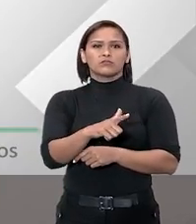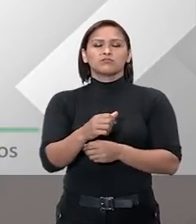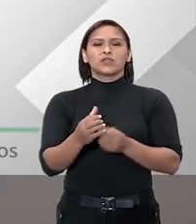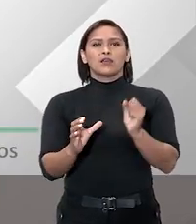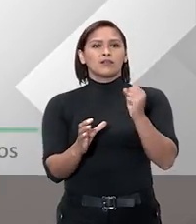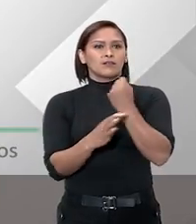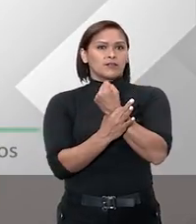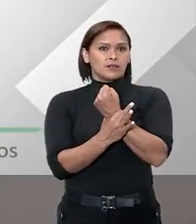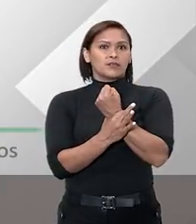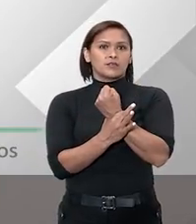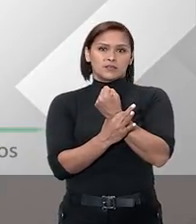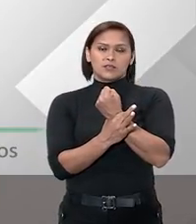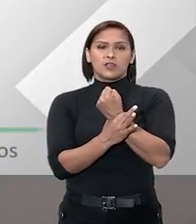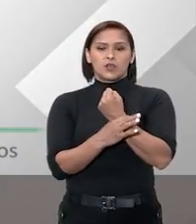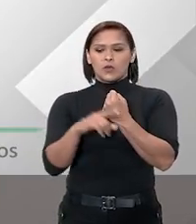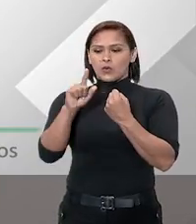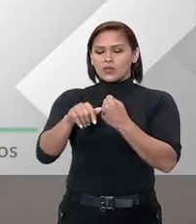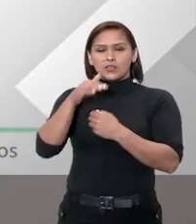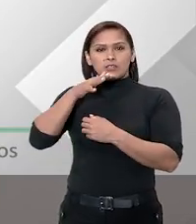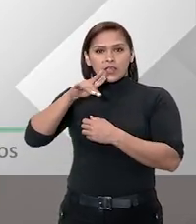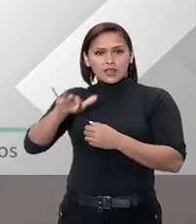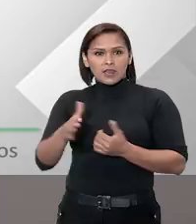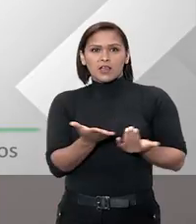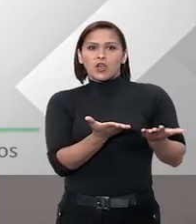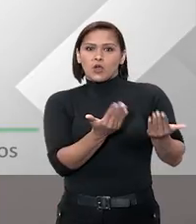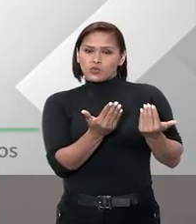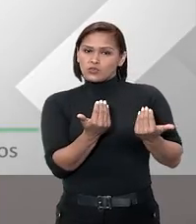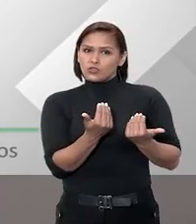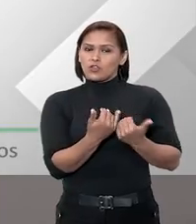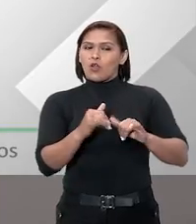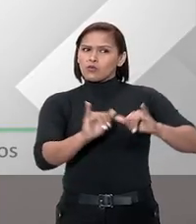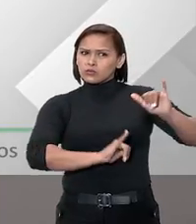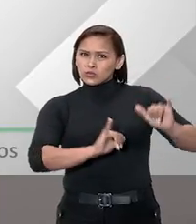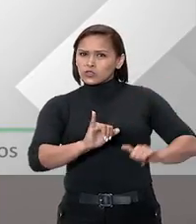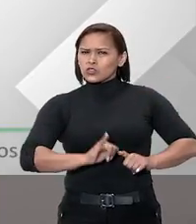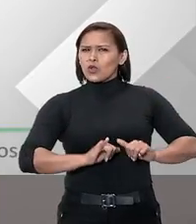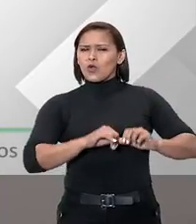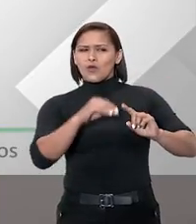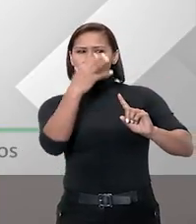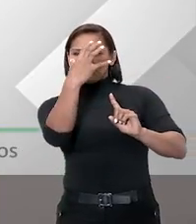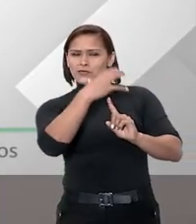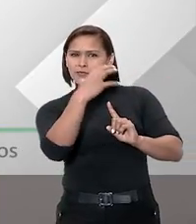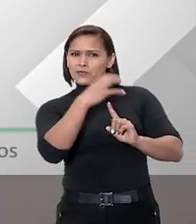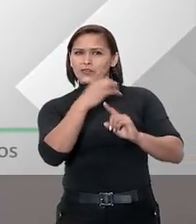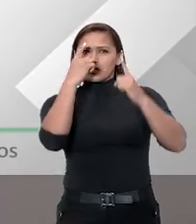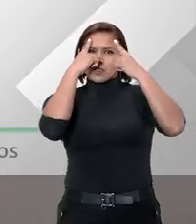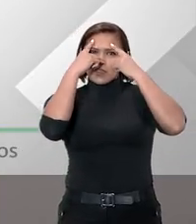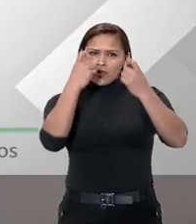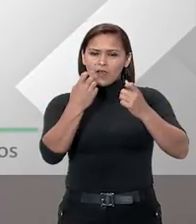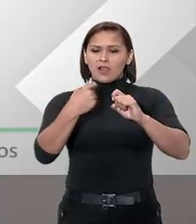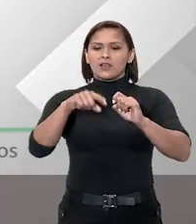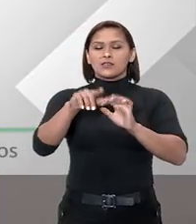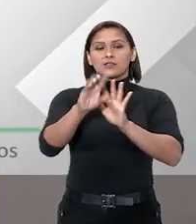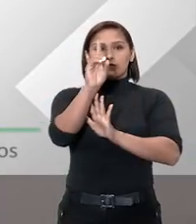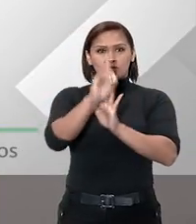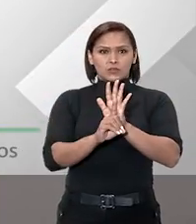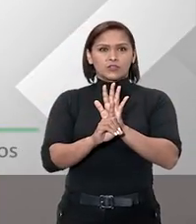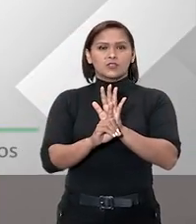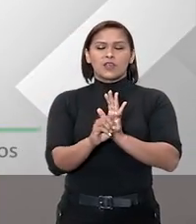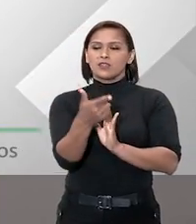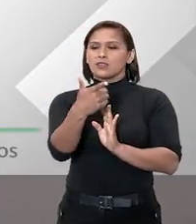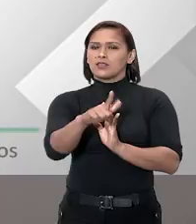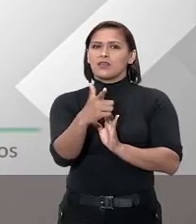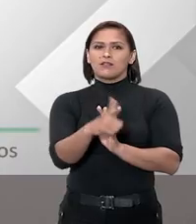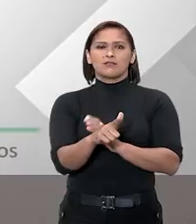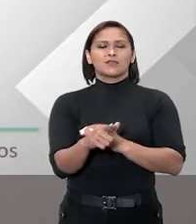havendo a segurança de que a criança ou adolescente sofra qualquer tipo de violação dos seus direitos,